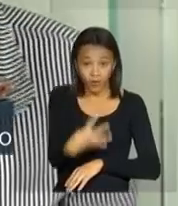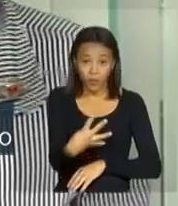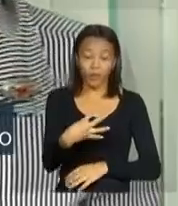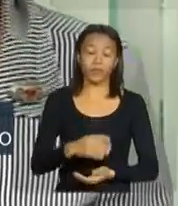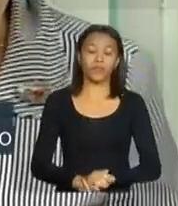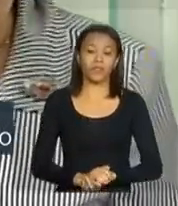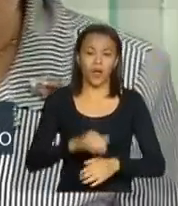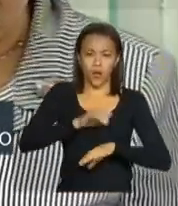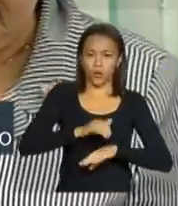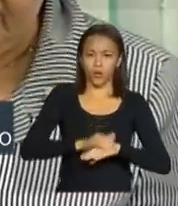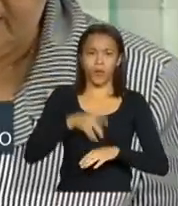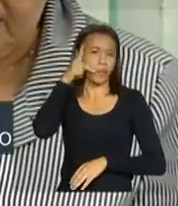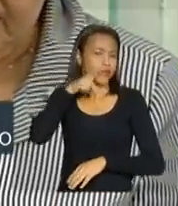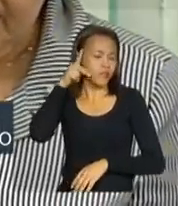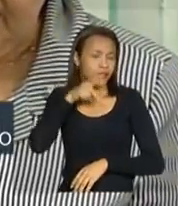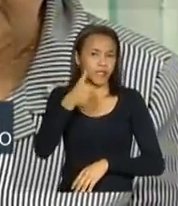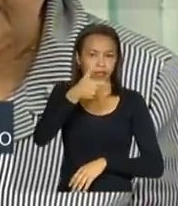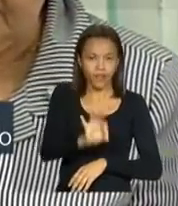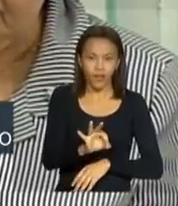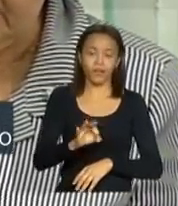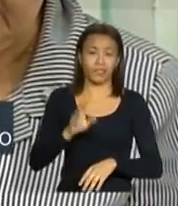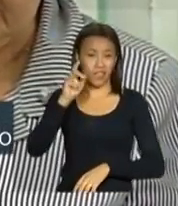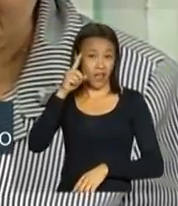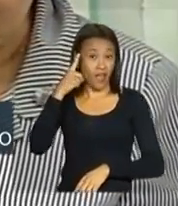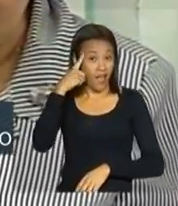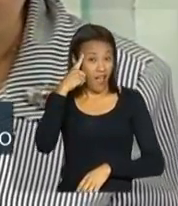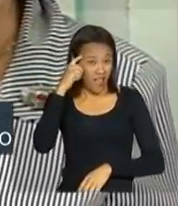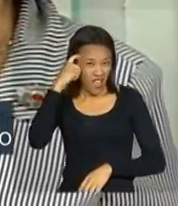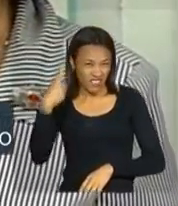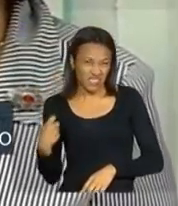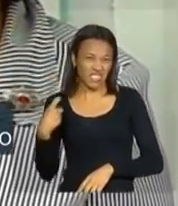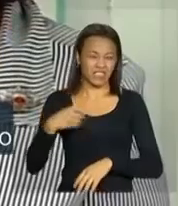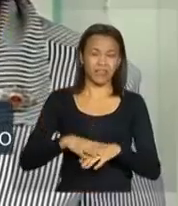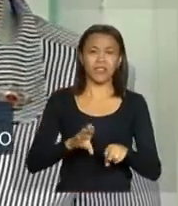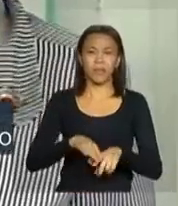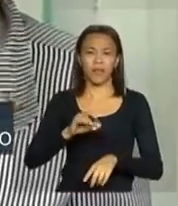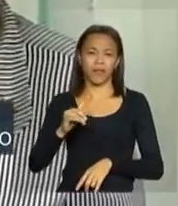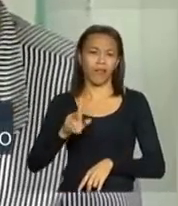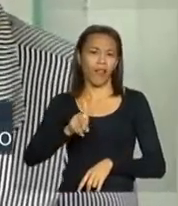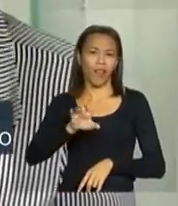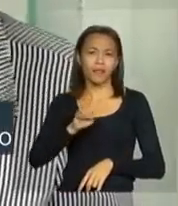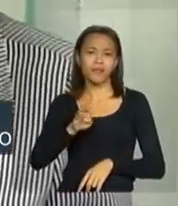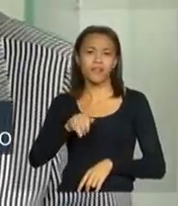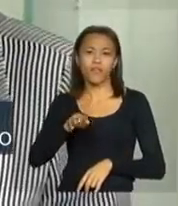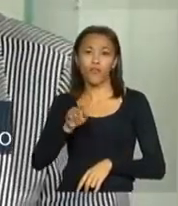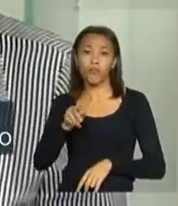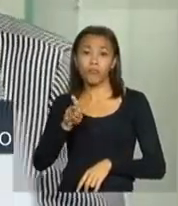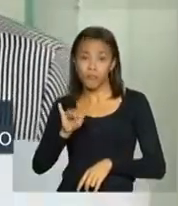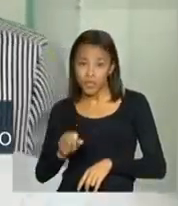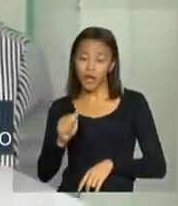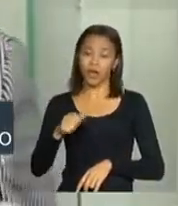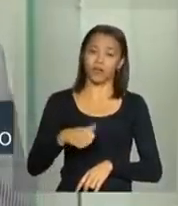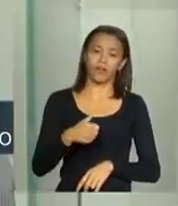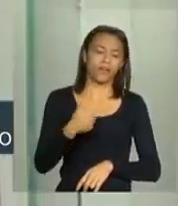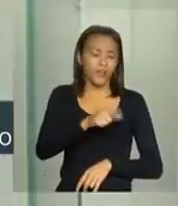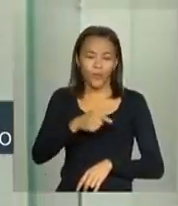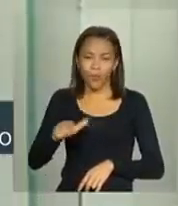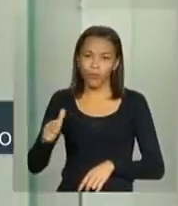14%. Autonomia política, 10%. Racismo, sexismo e lesbofobia, 1,2%,